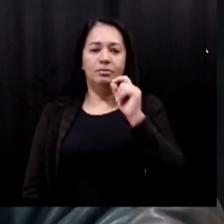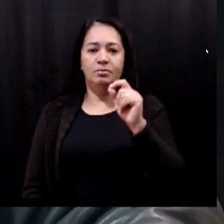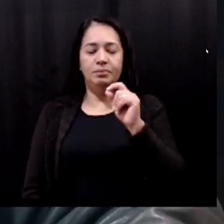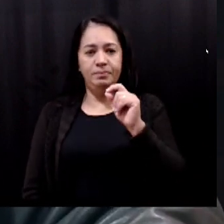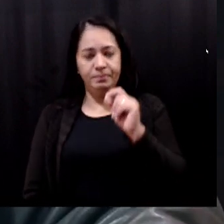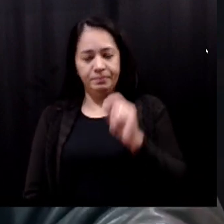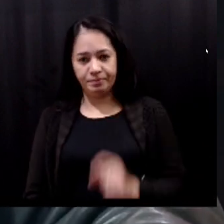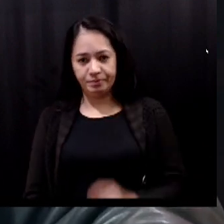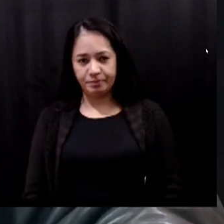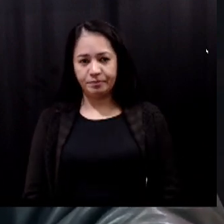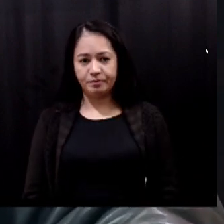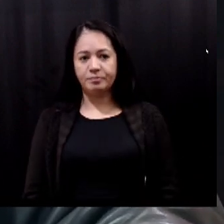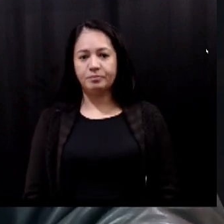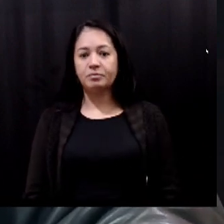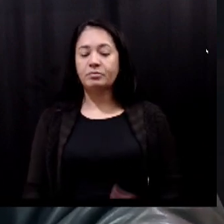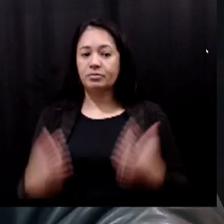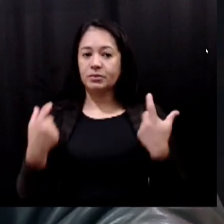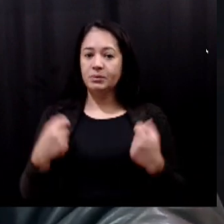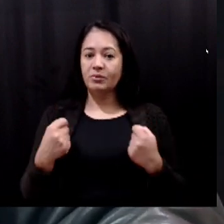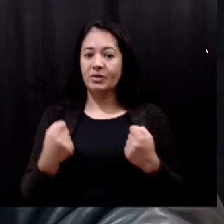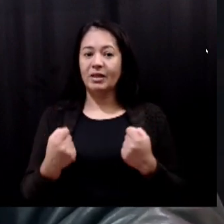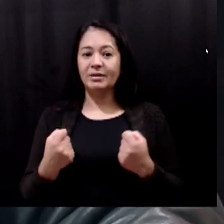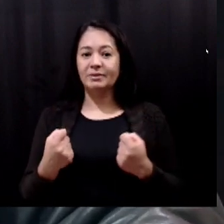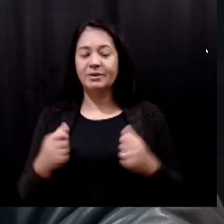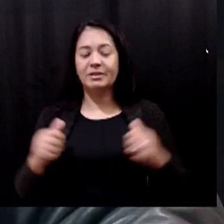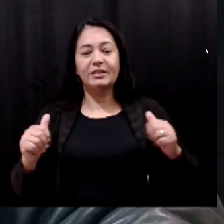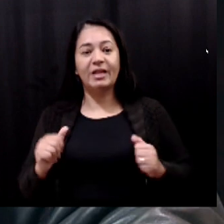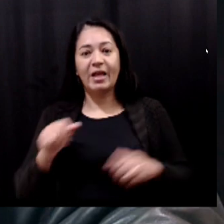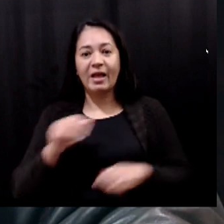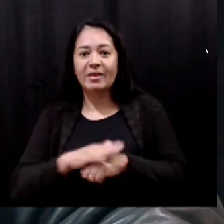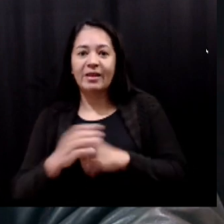ter criatividade, né,